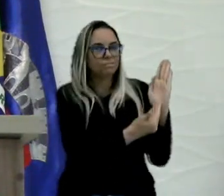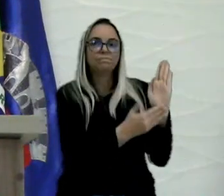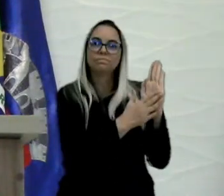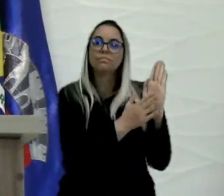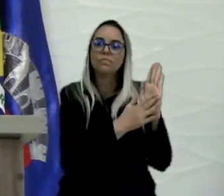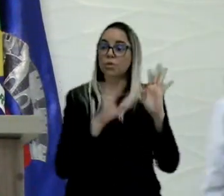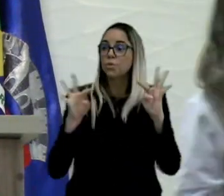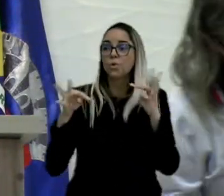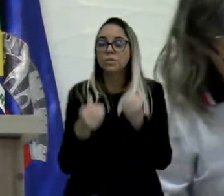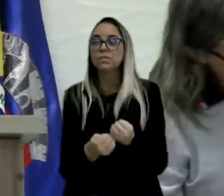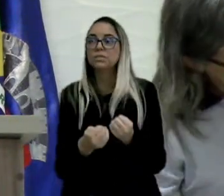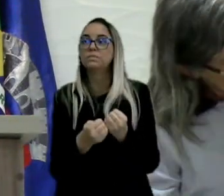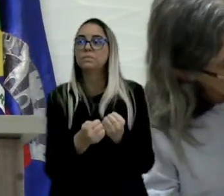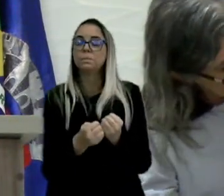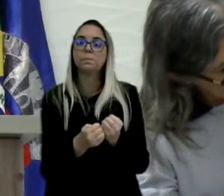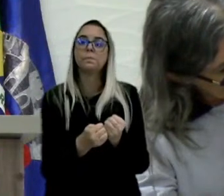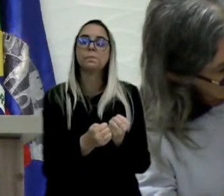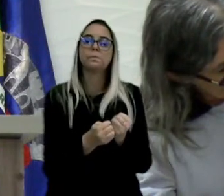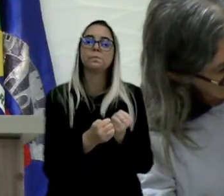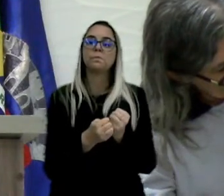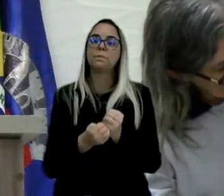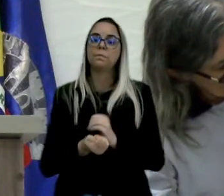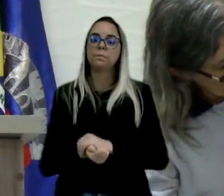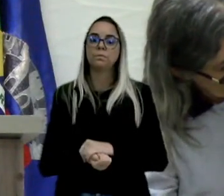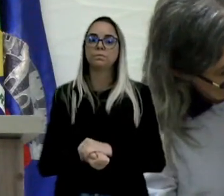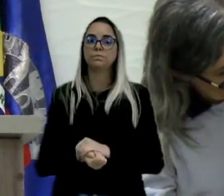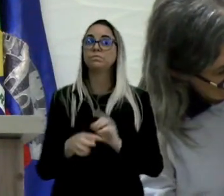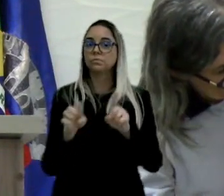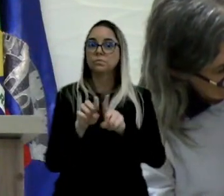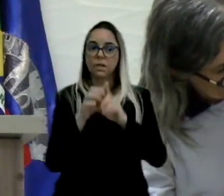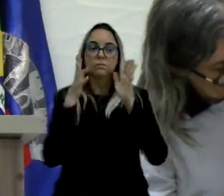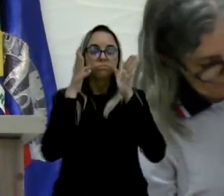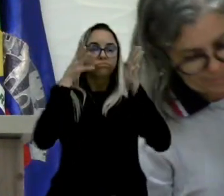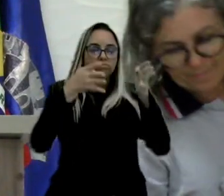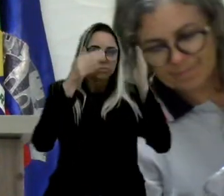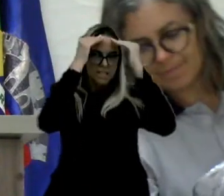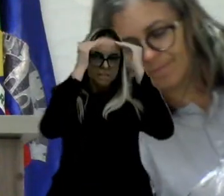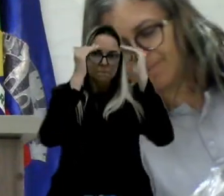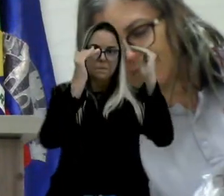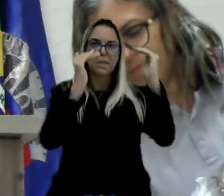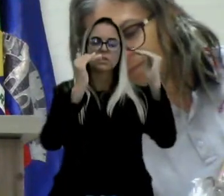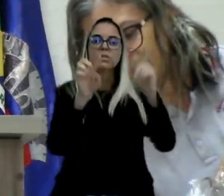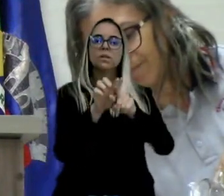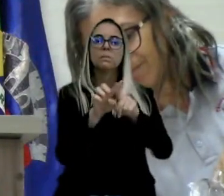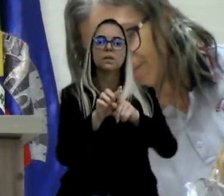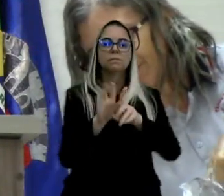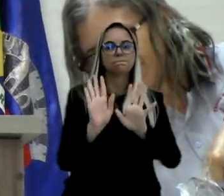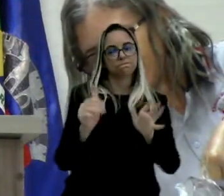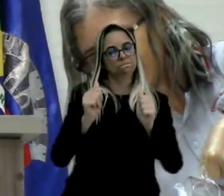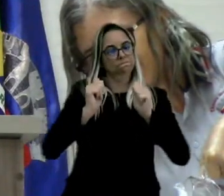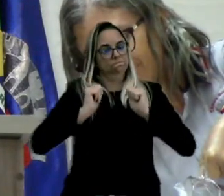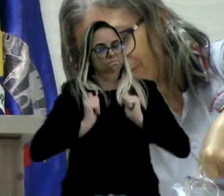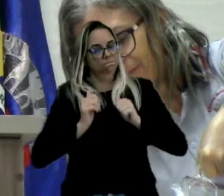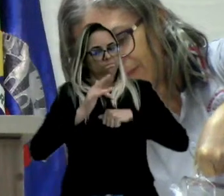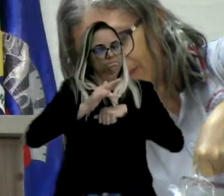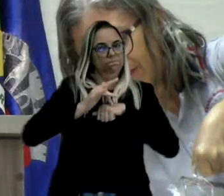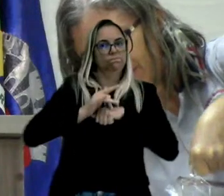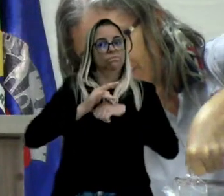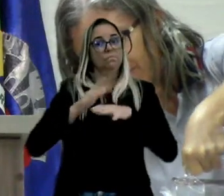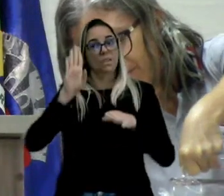em atenção respeito e imparcialidade principalmente